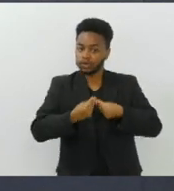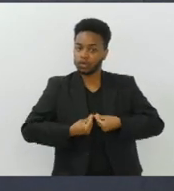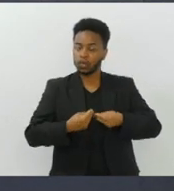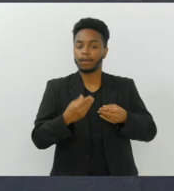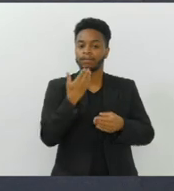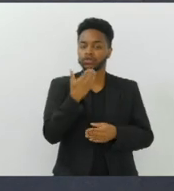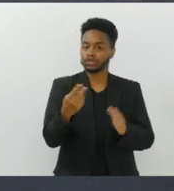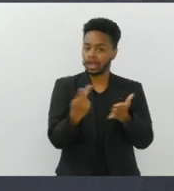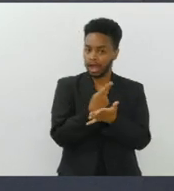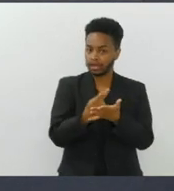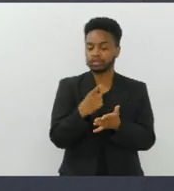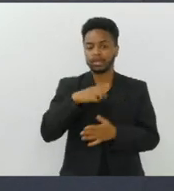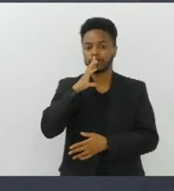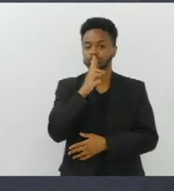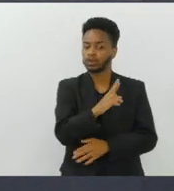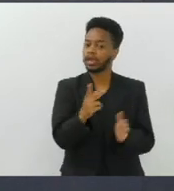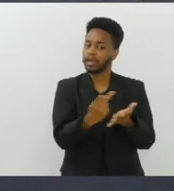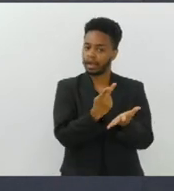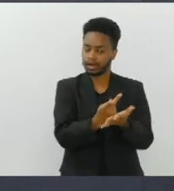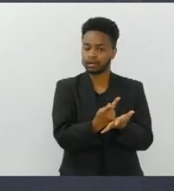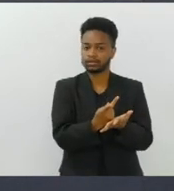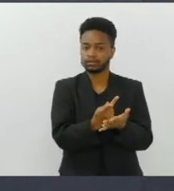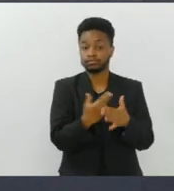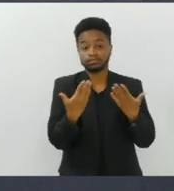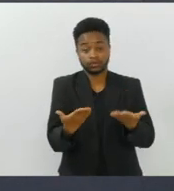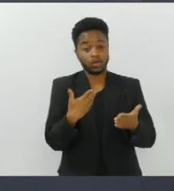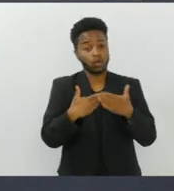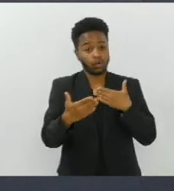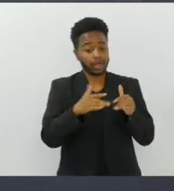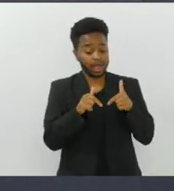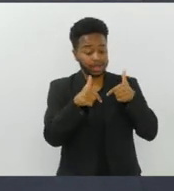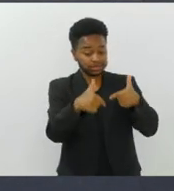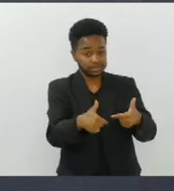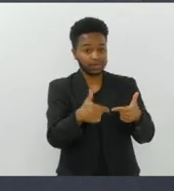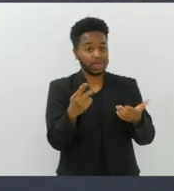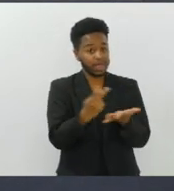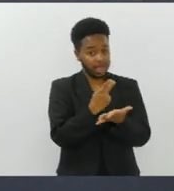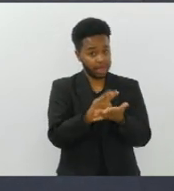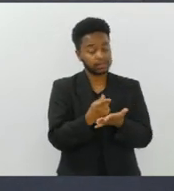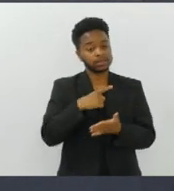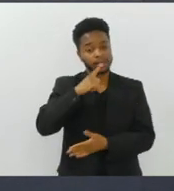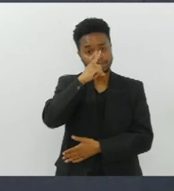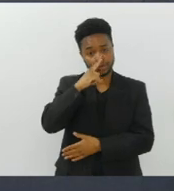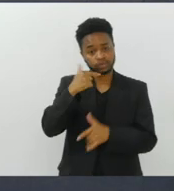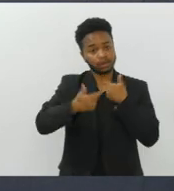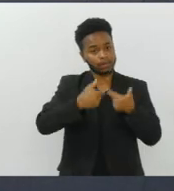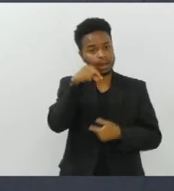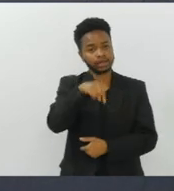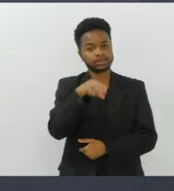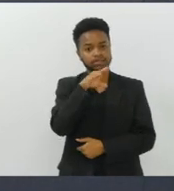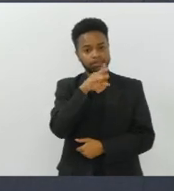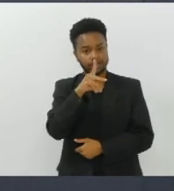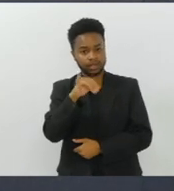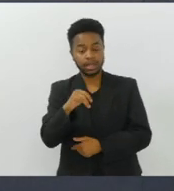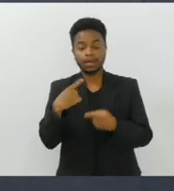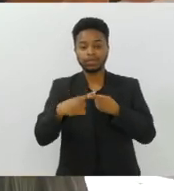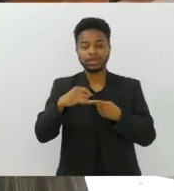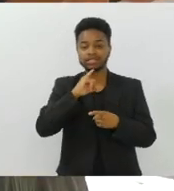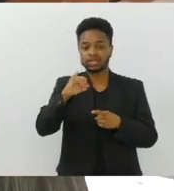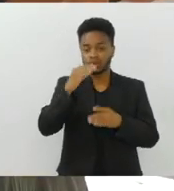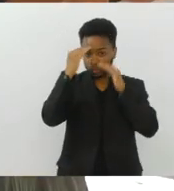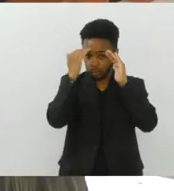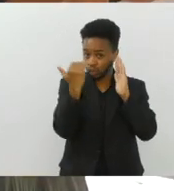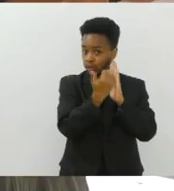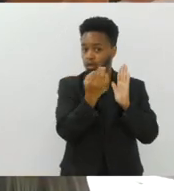resposta incorreta. E qualquer medida incorreta coloca em risco o trabalho desta CPI. Se nós quebrarmos o regimento,